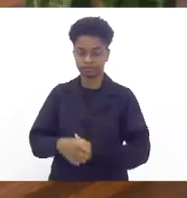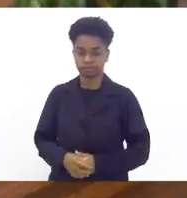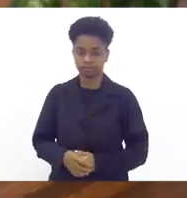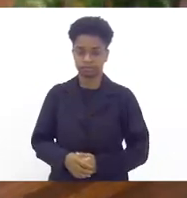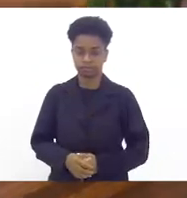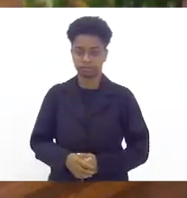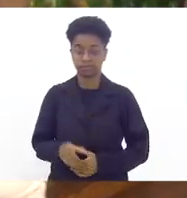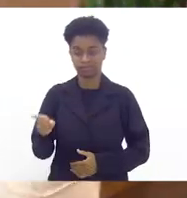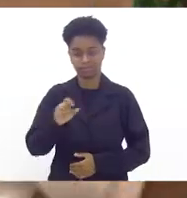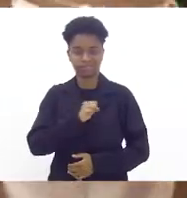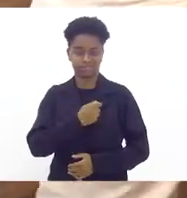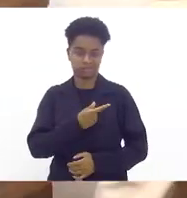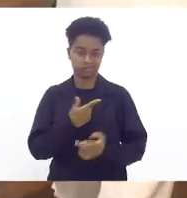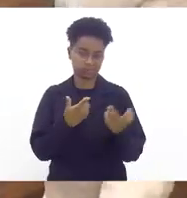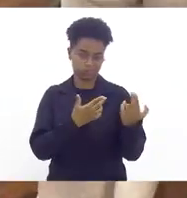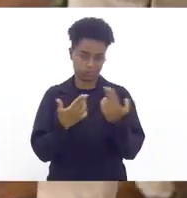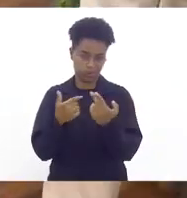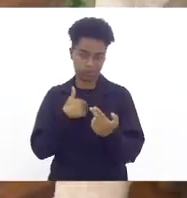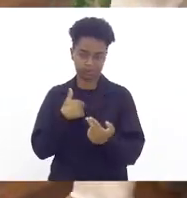Gonçalense, como eu.